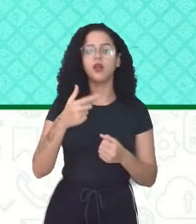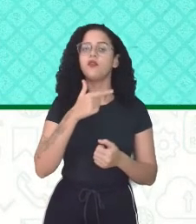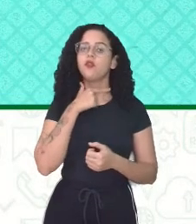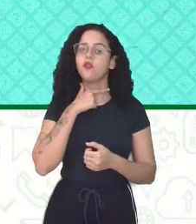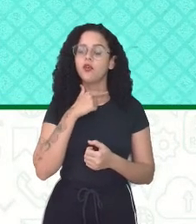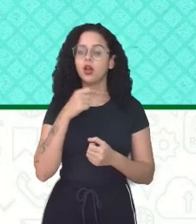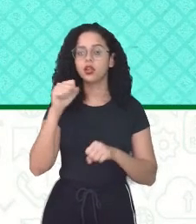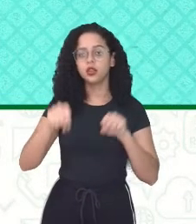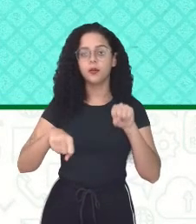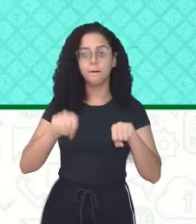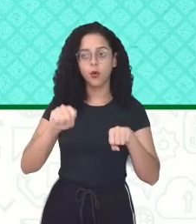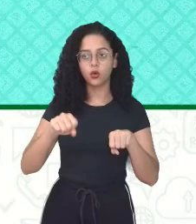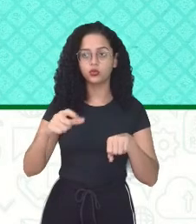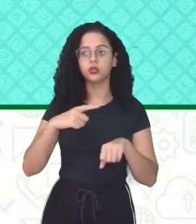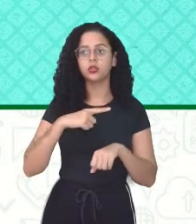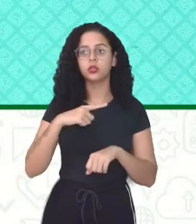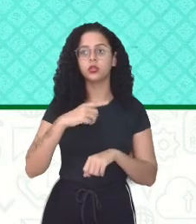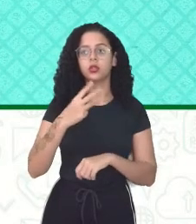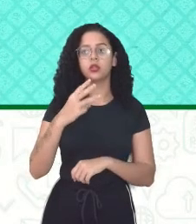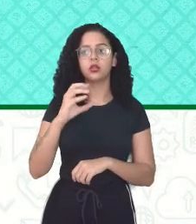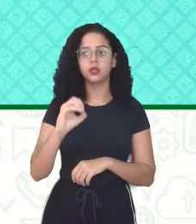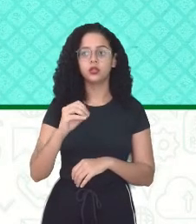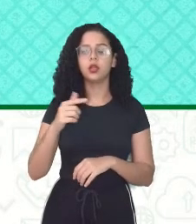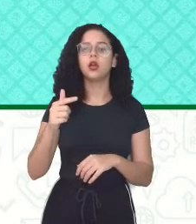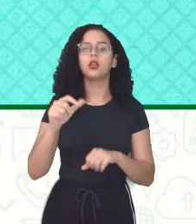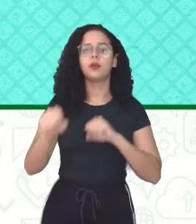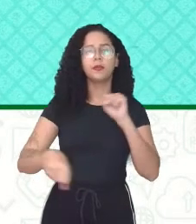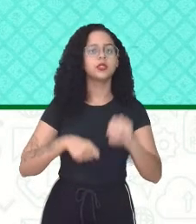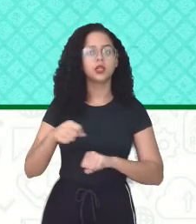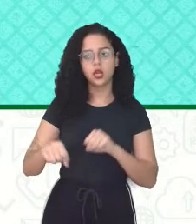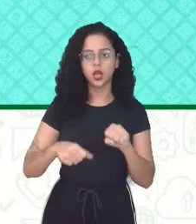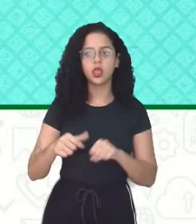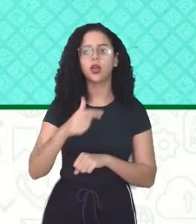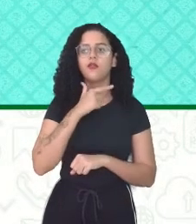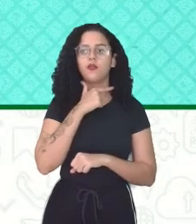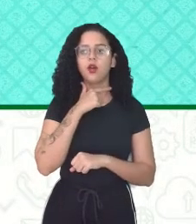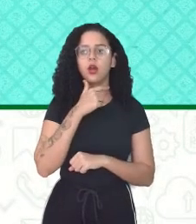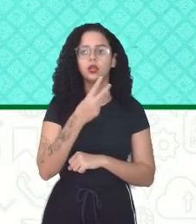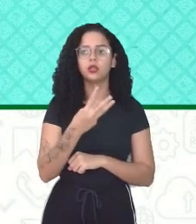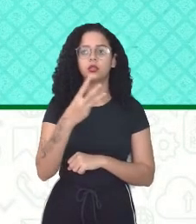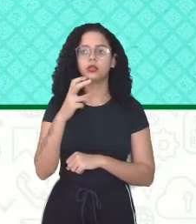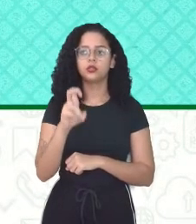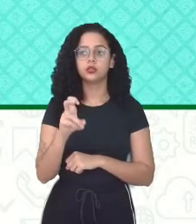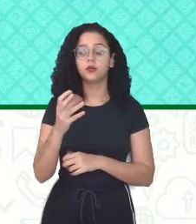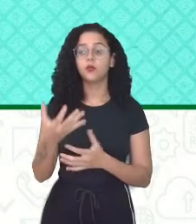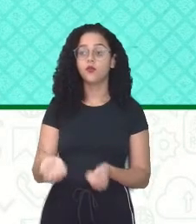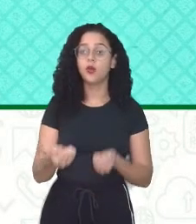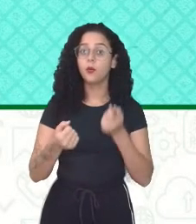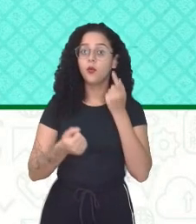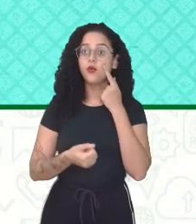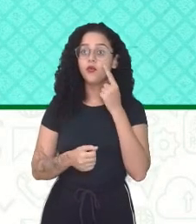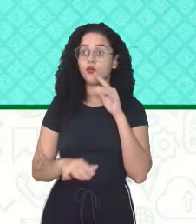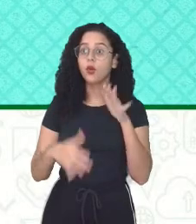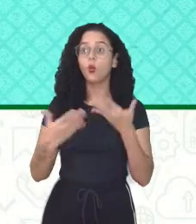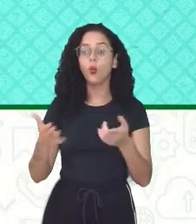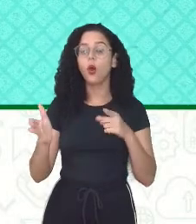e de bicicleta tem 35, ok? Vamos ver qual é a